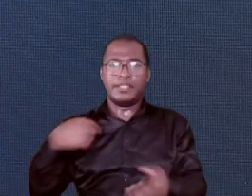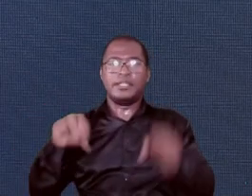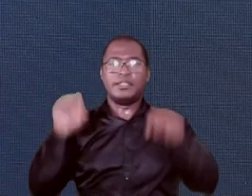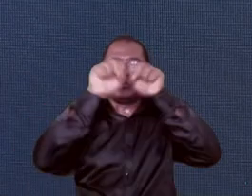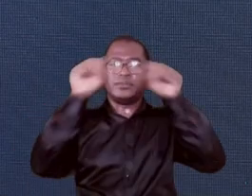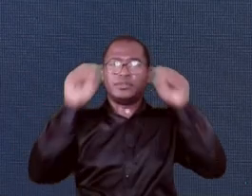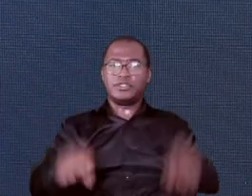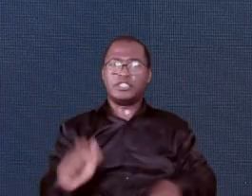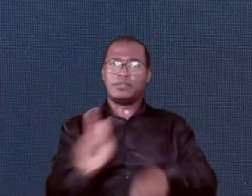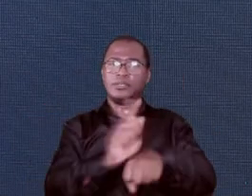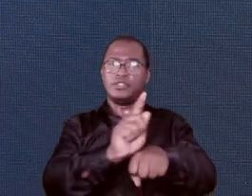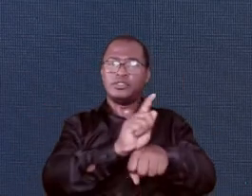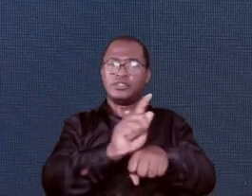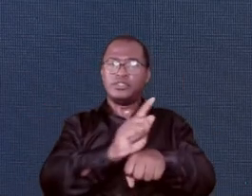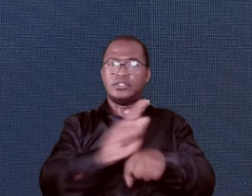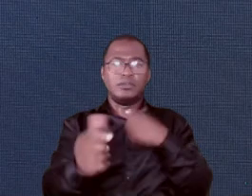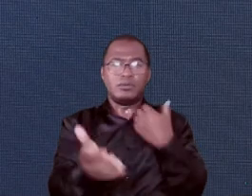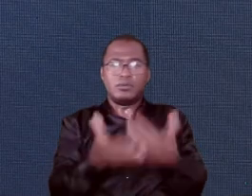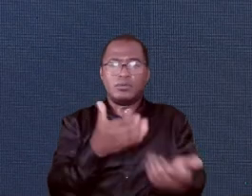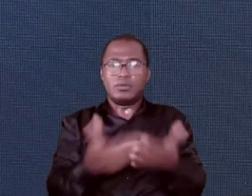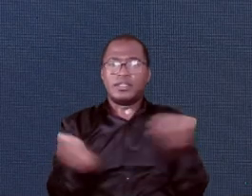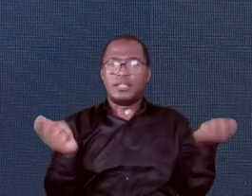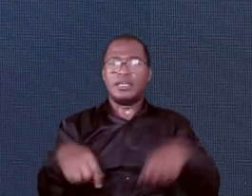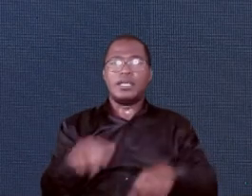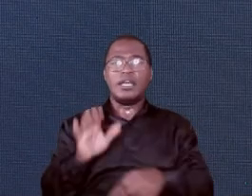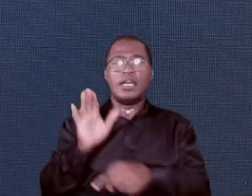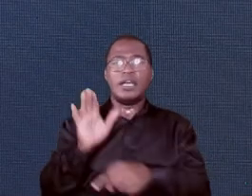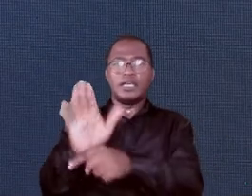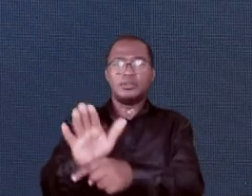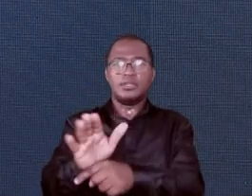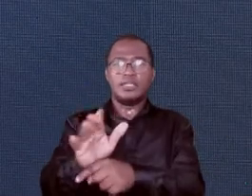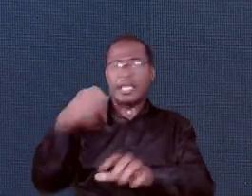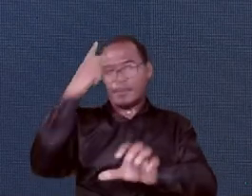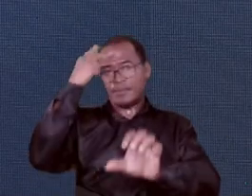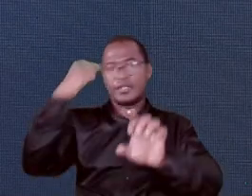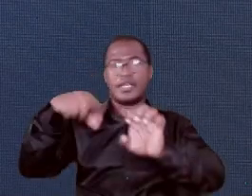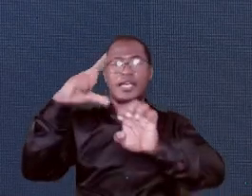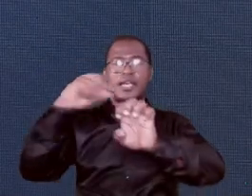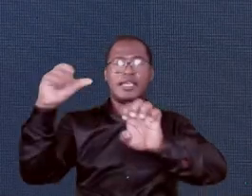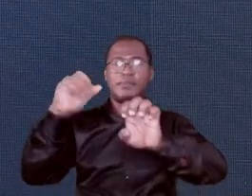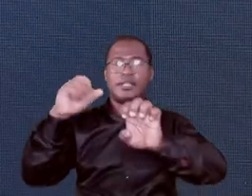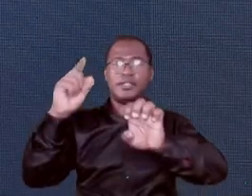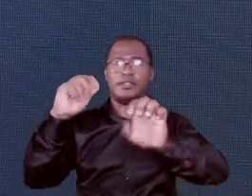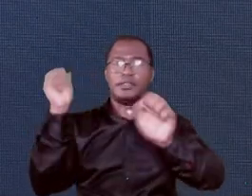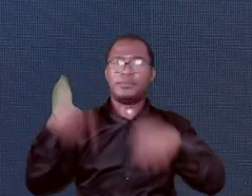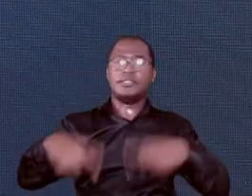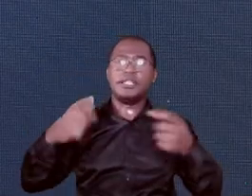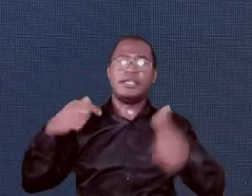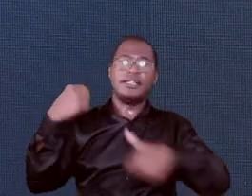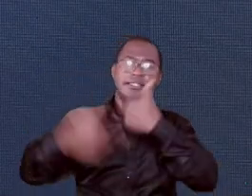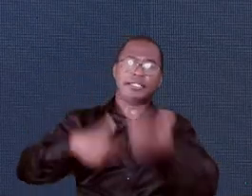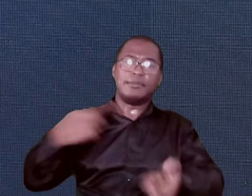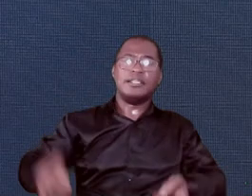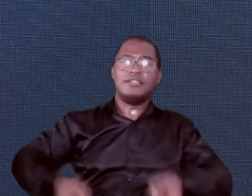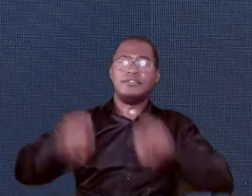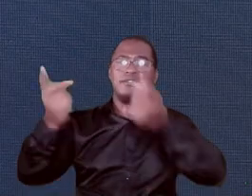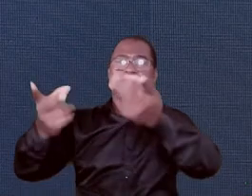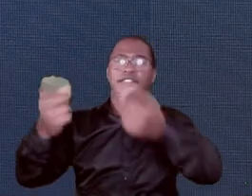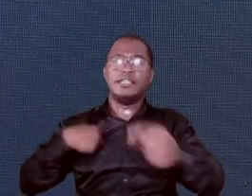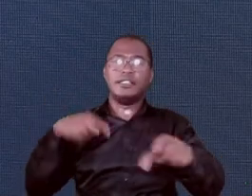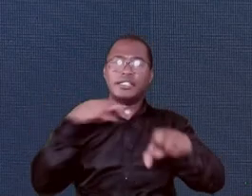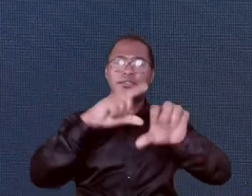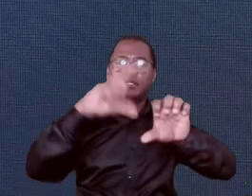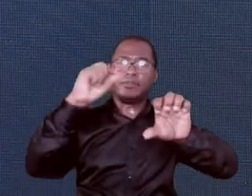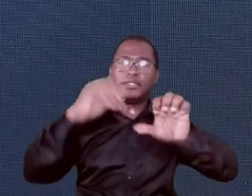você libera o empreendedor para estar produzindo para tá vendendo para estar desenvolvendo para tá crescendo o seu negócio a gente